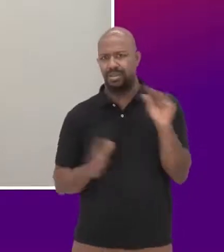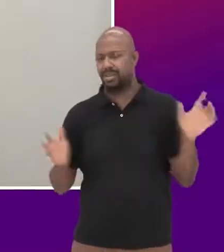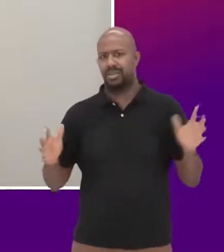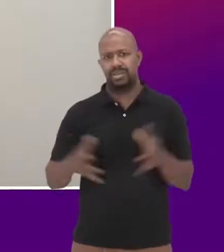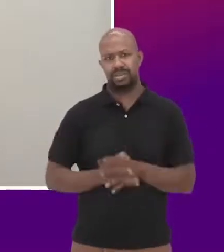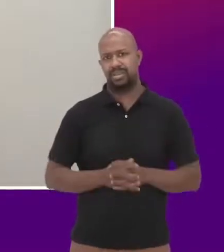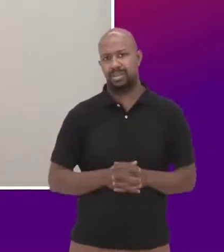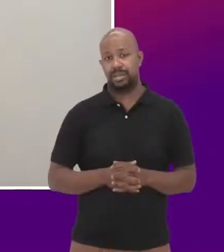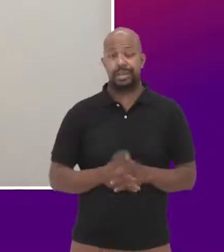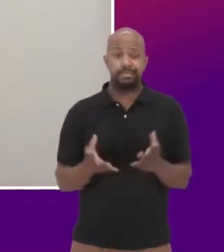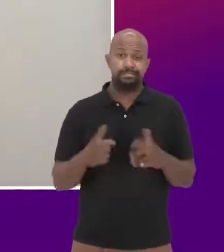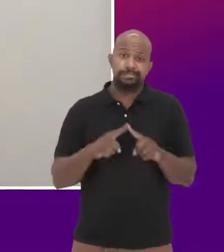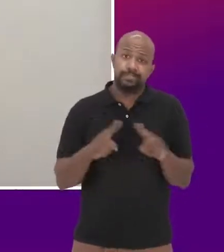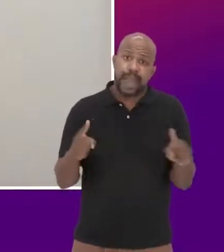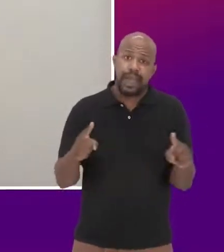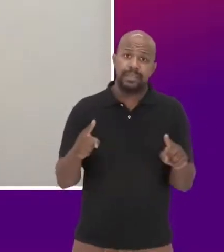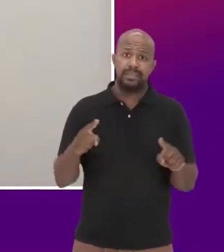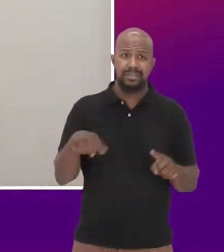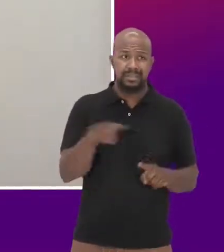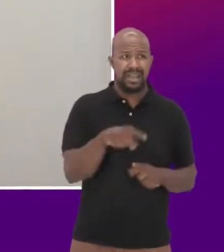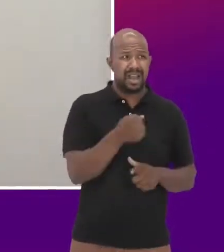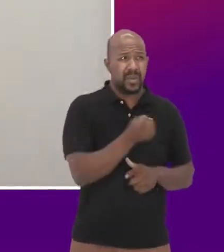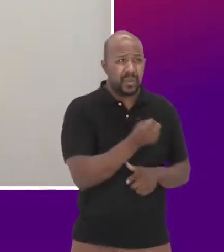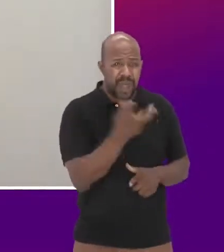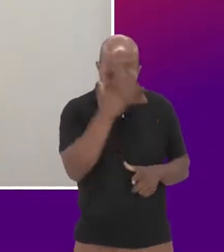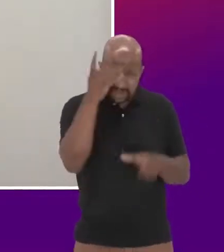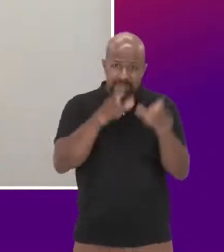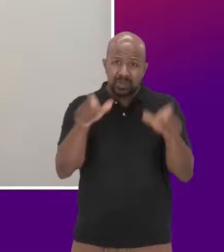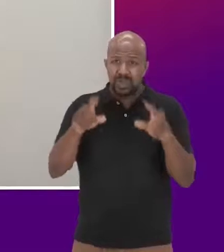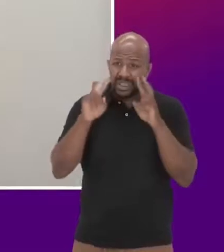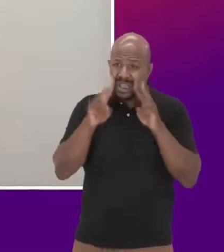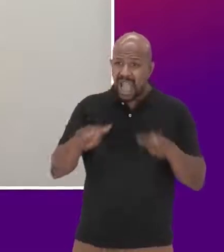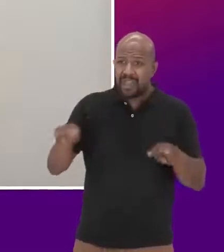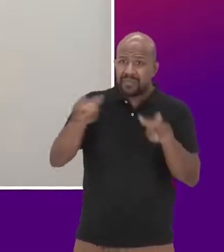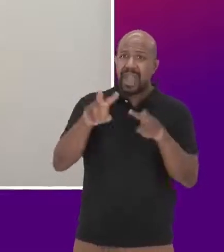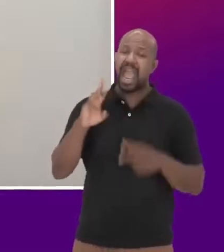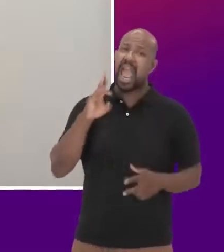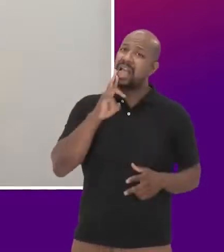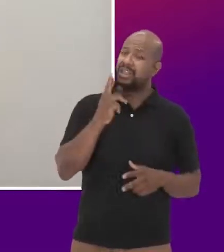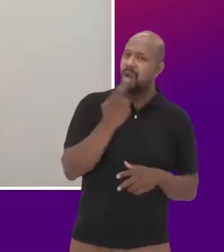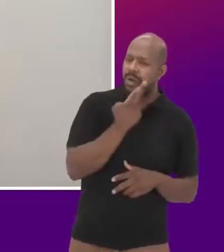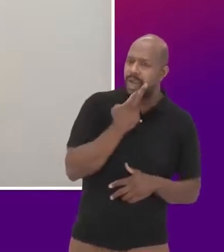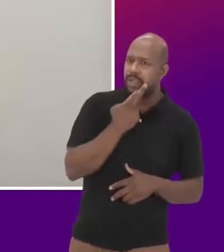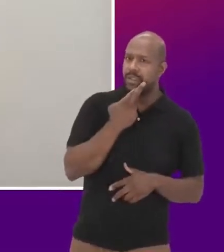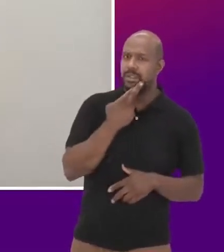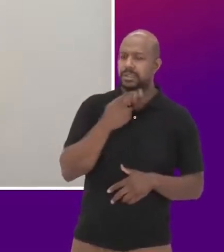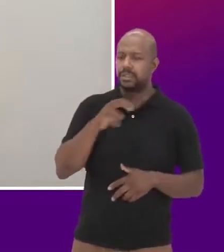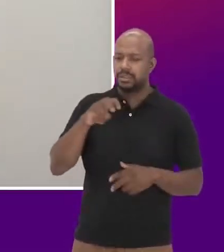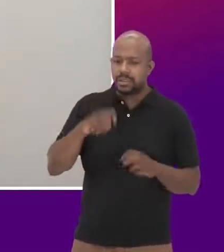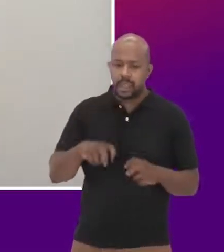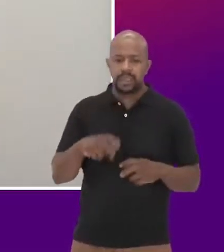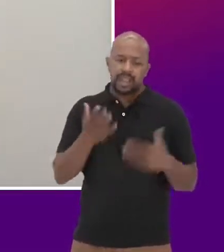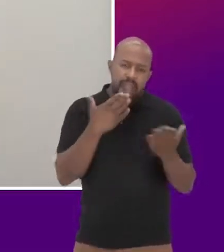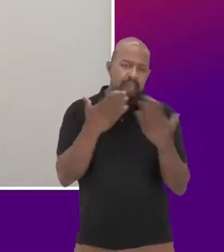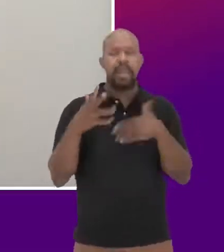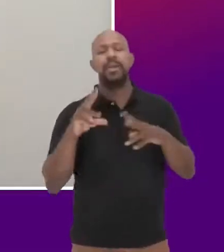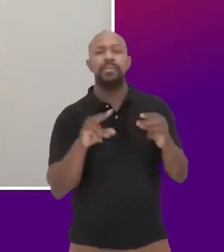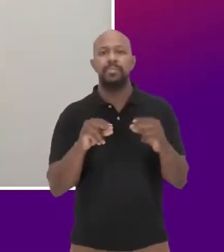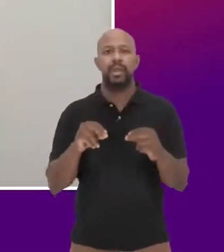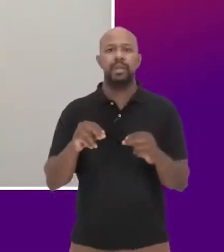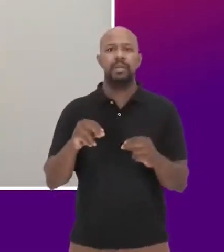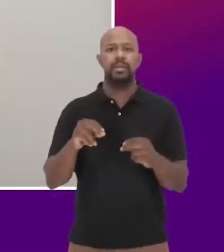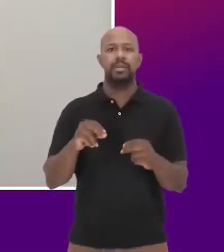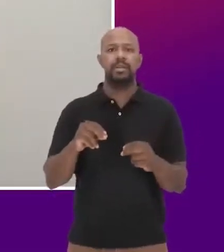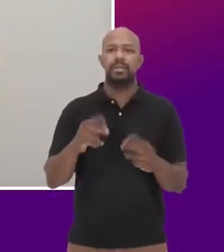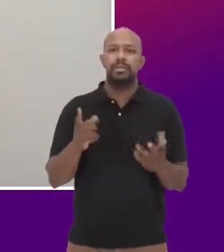Pouquíssimos. No entanto, o número de pessoas que você vê nos restaurantes, e deviam estar conversando, deviam estar